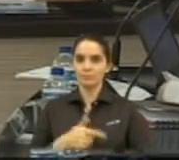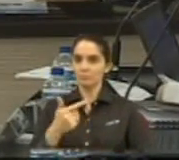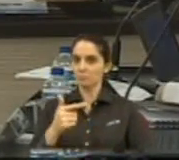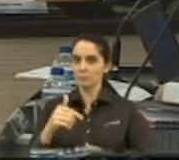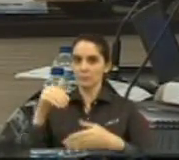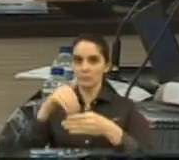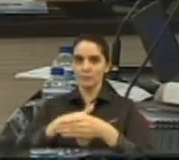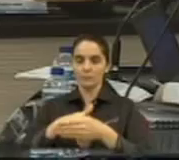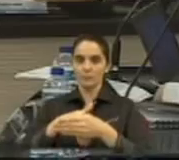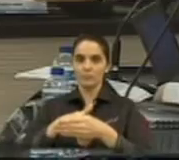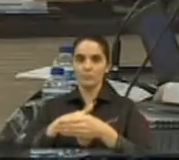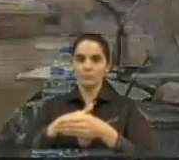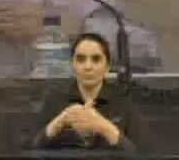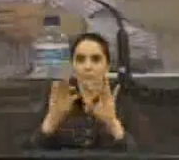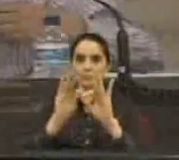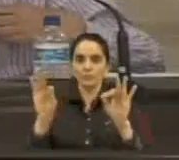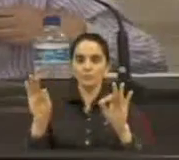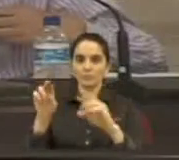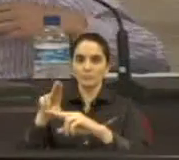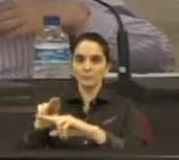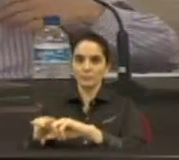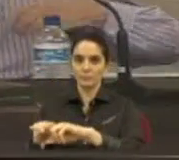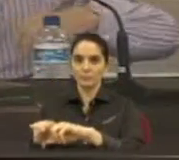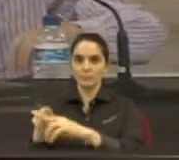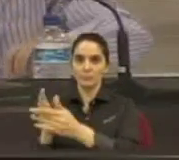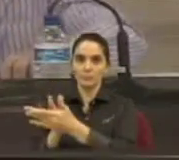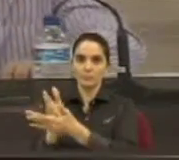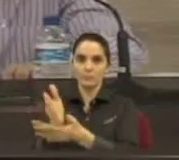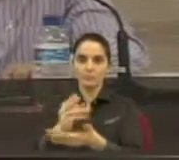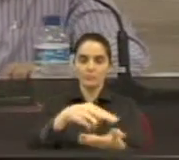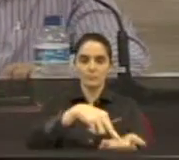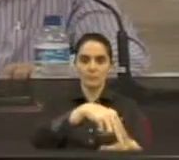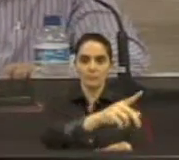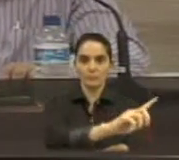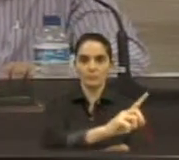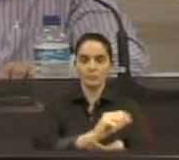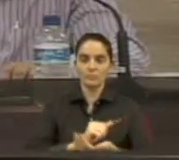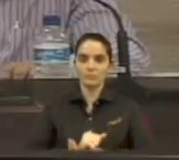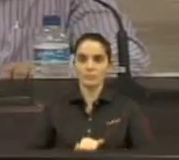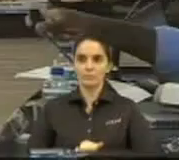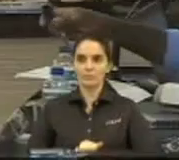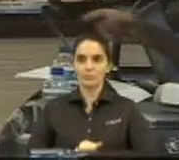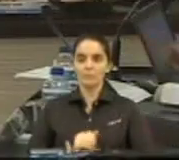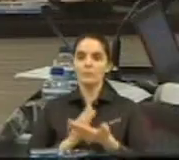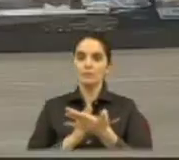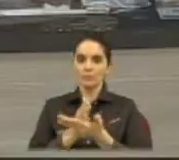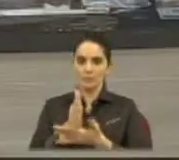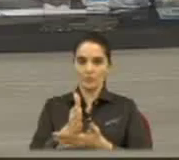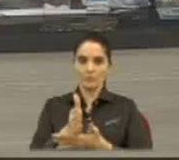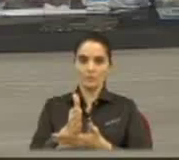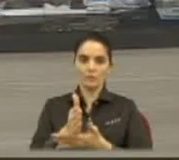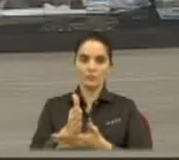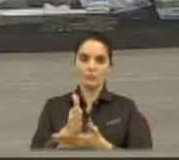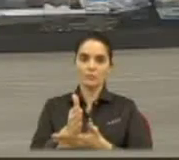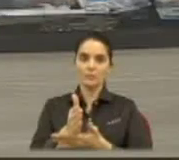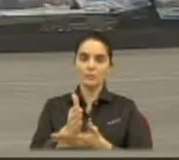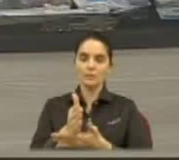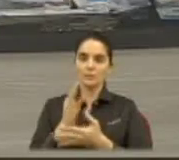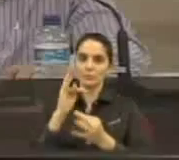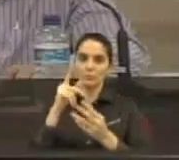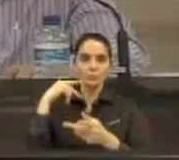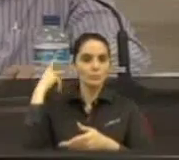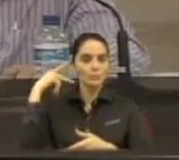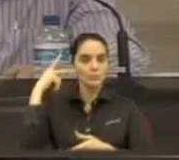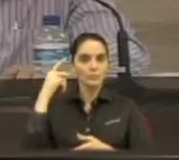havendo, vai à votação, e a votação é simbólica. Os sentados aprovam e os de pé rejeitam. Está aprovado por todos os senhores